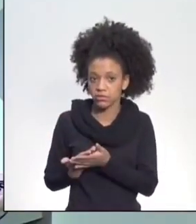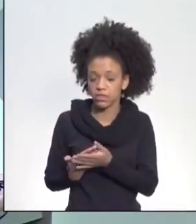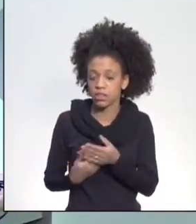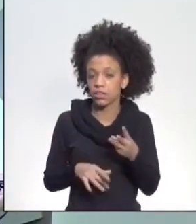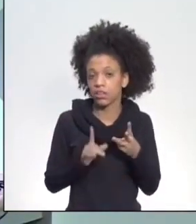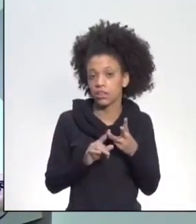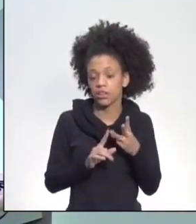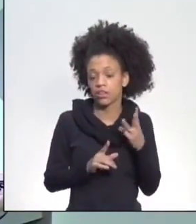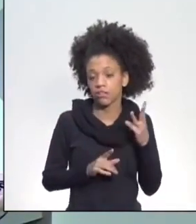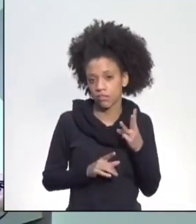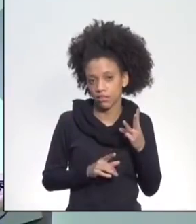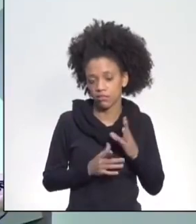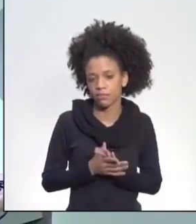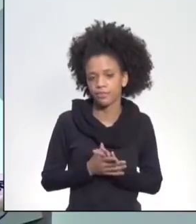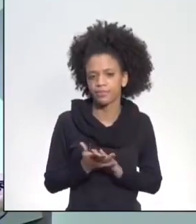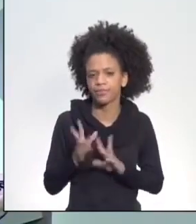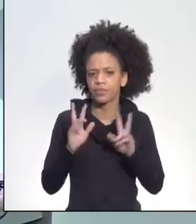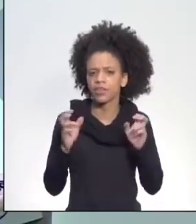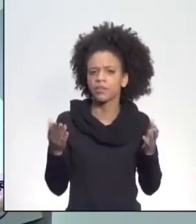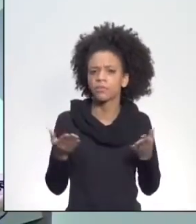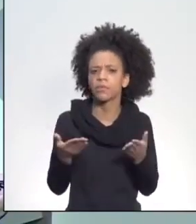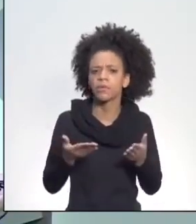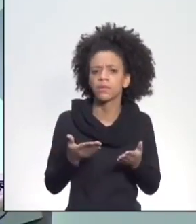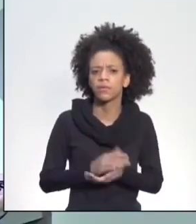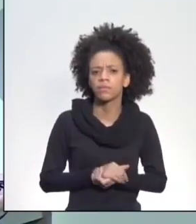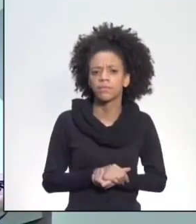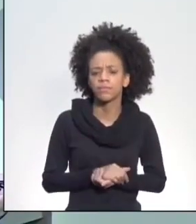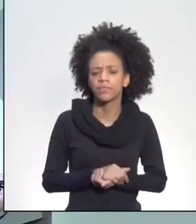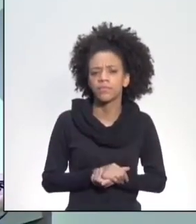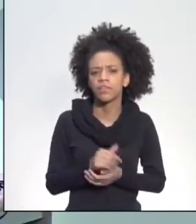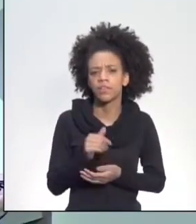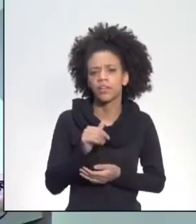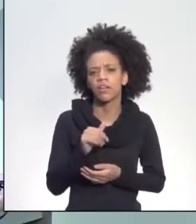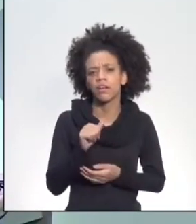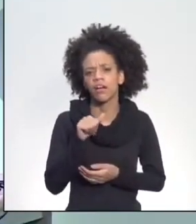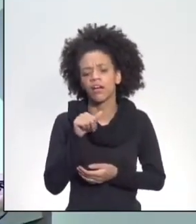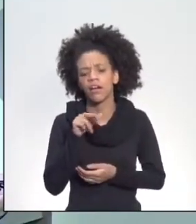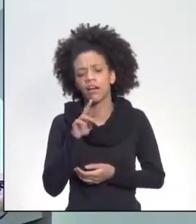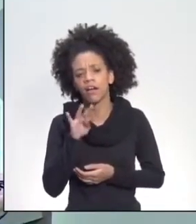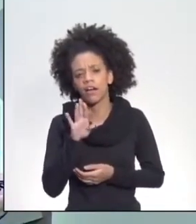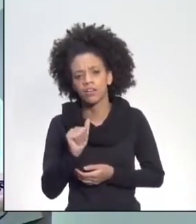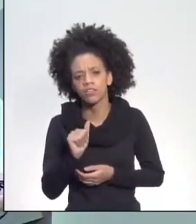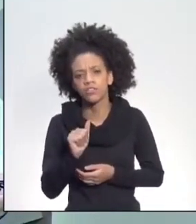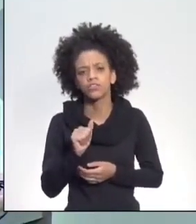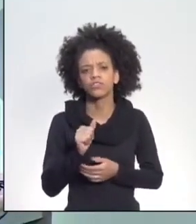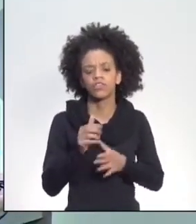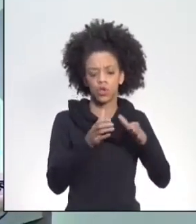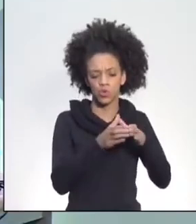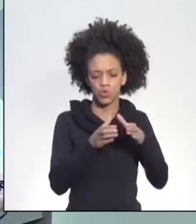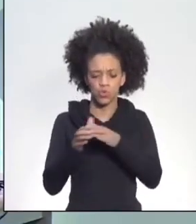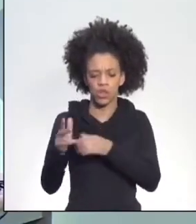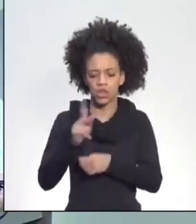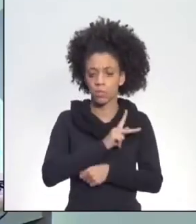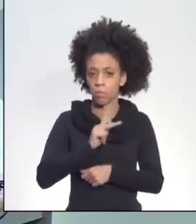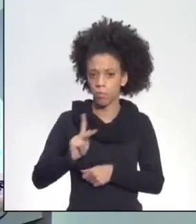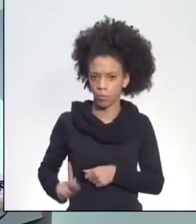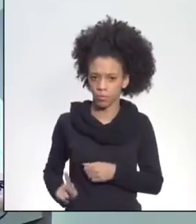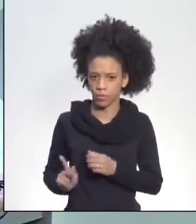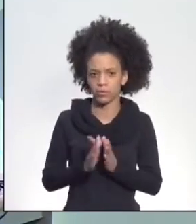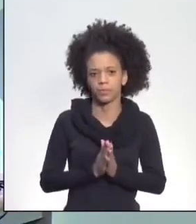tá? E o tema da nossa aula hoje, gente, é arte, cidade e patrimônio cultural, tá? Olha